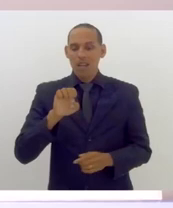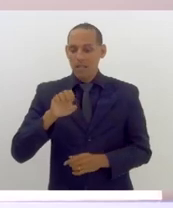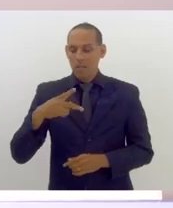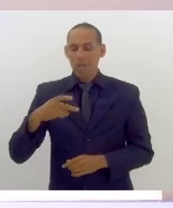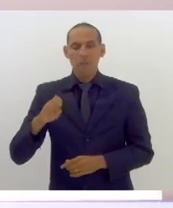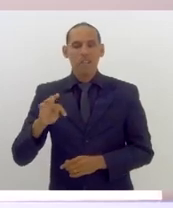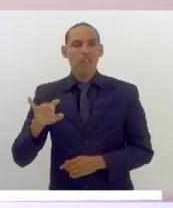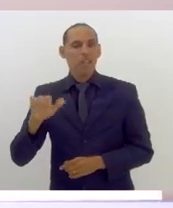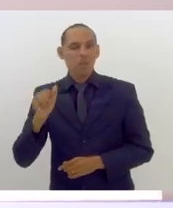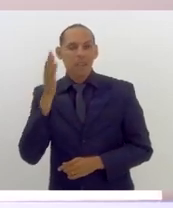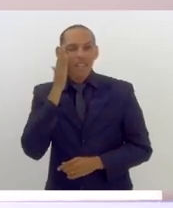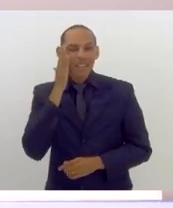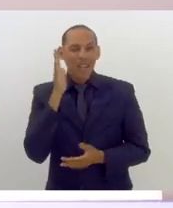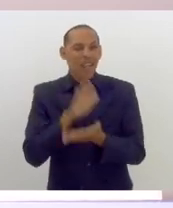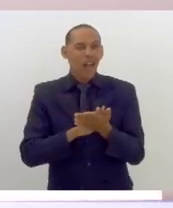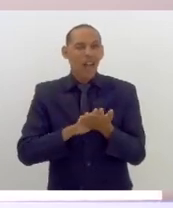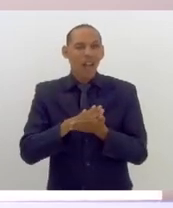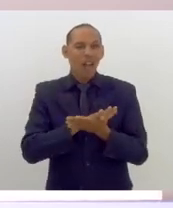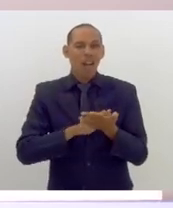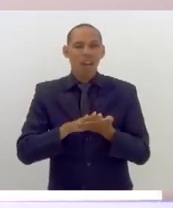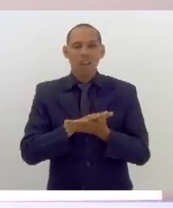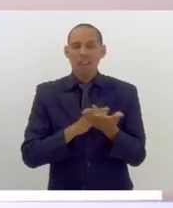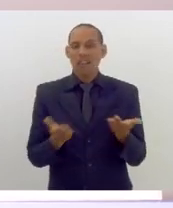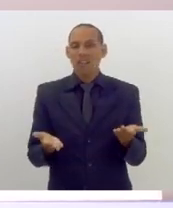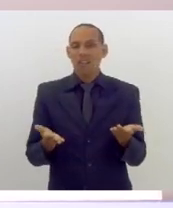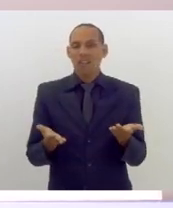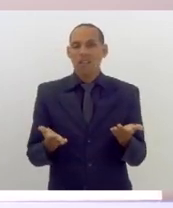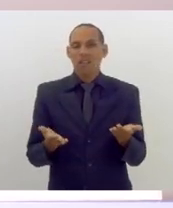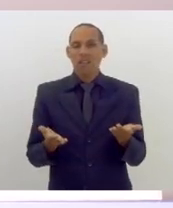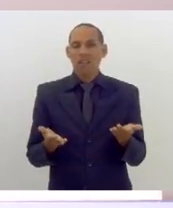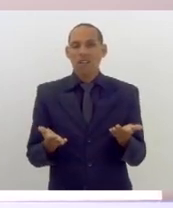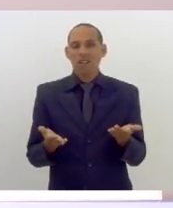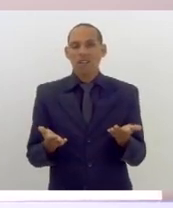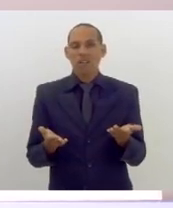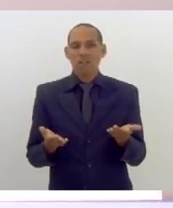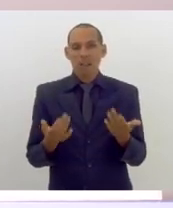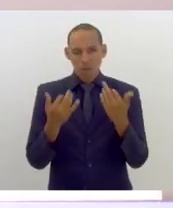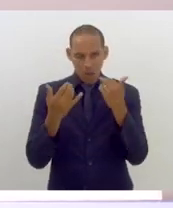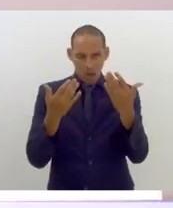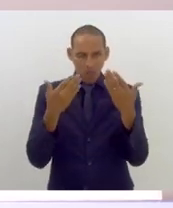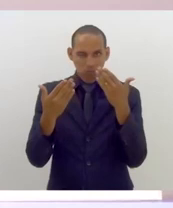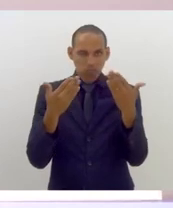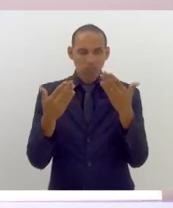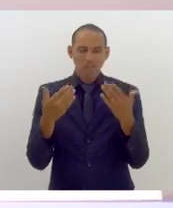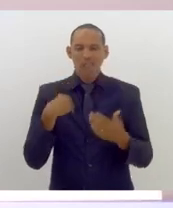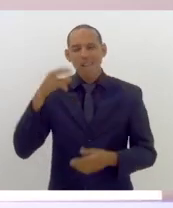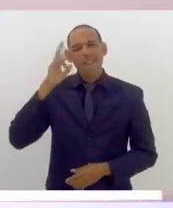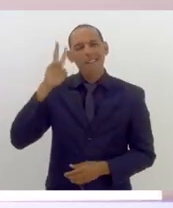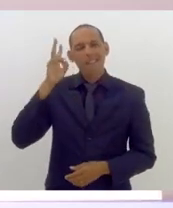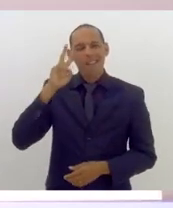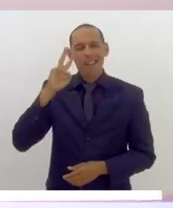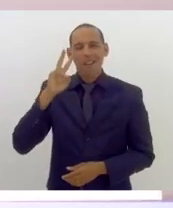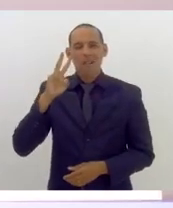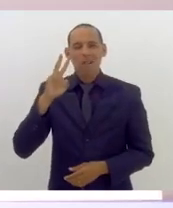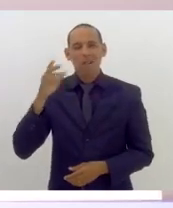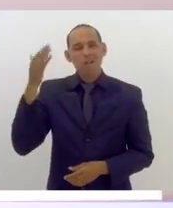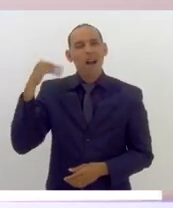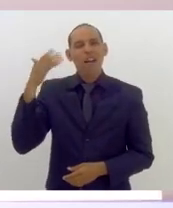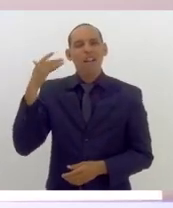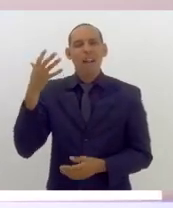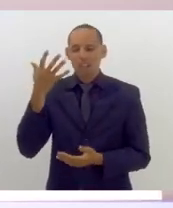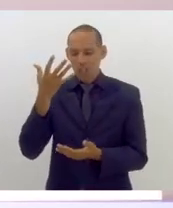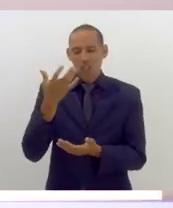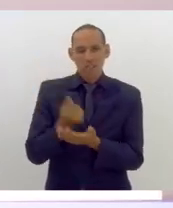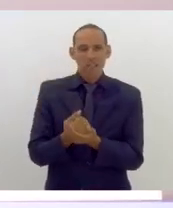em um momento de nada e quando se fala da questão da audiência pública Eu me recordo que quando foi instalado a